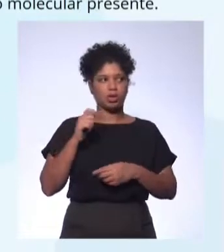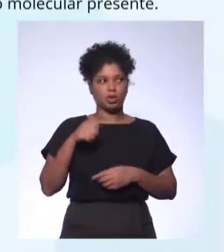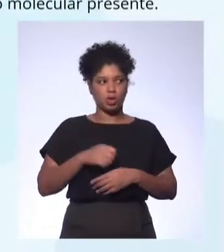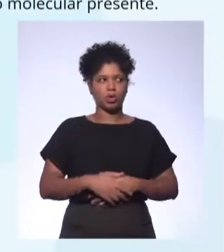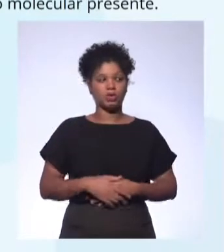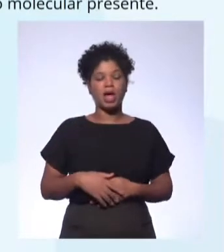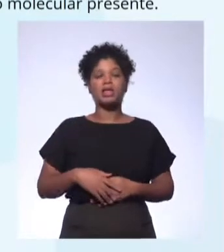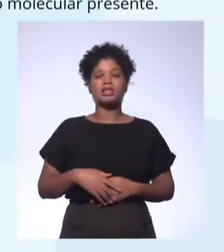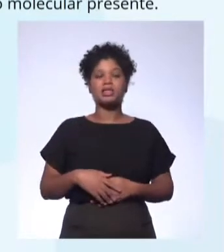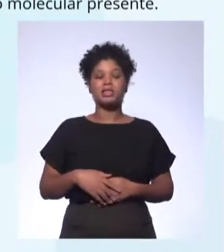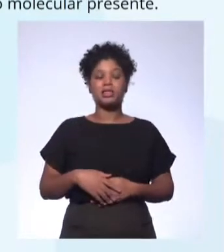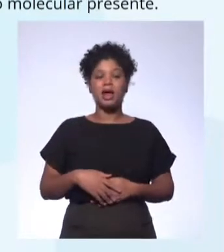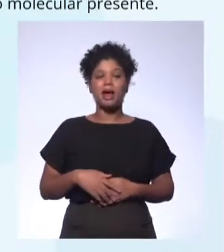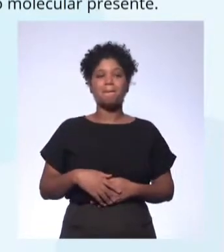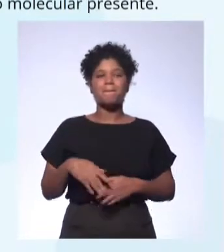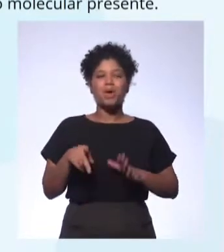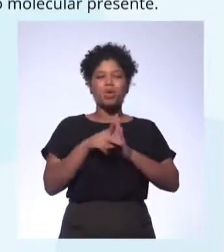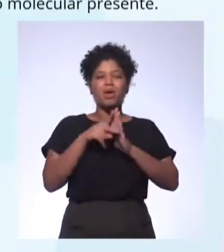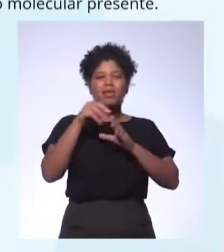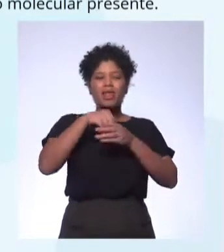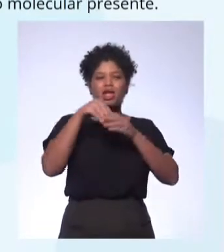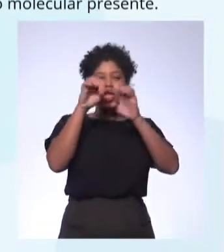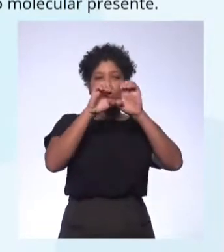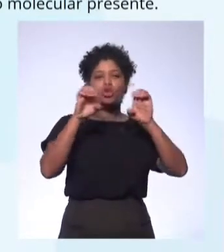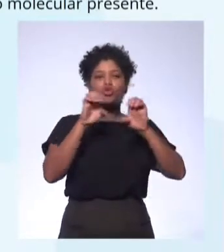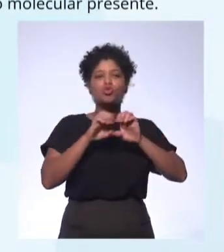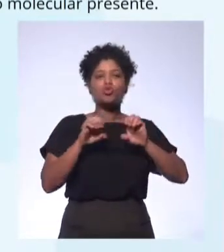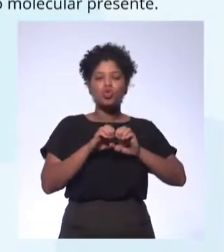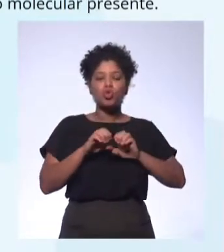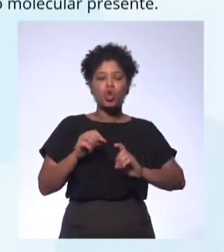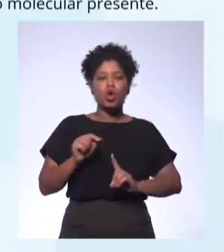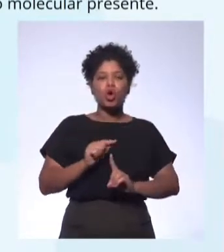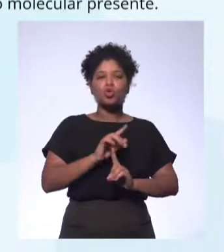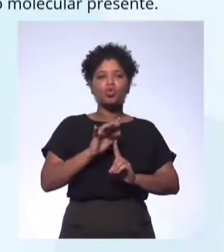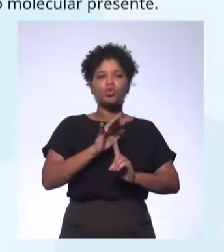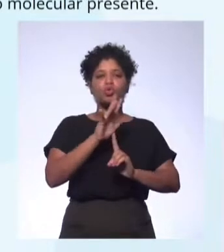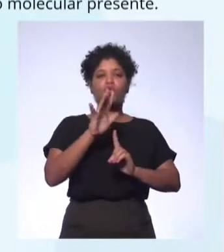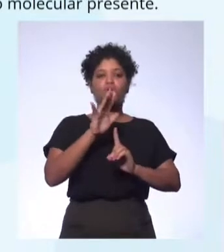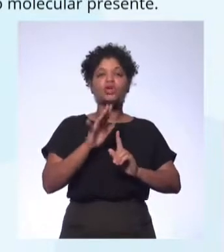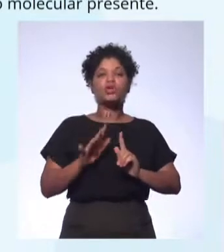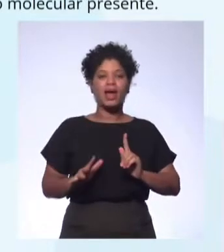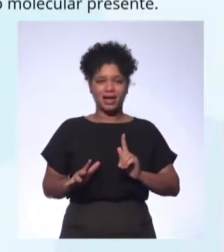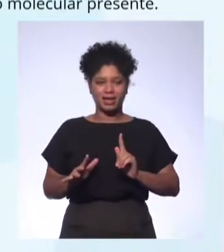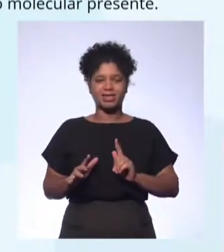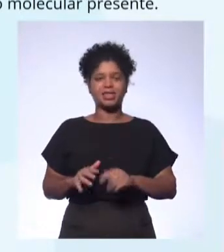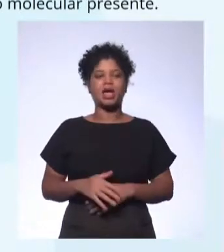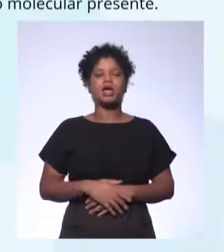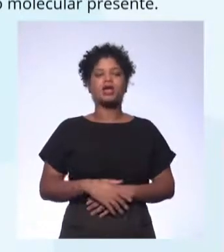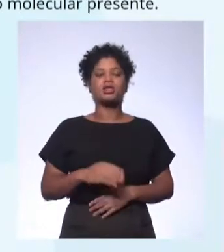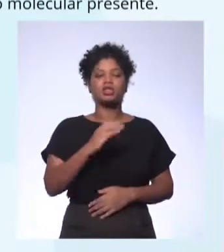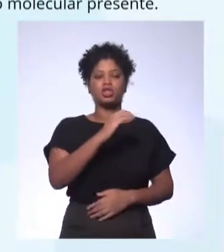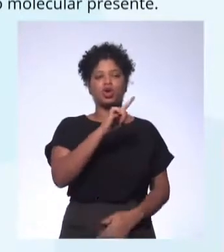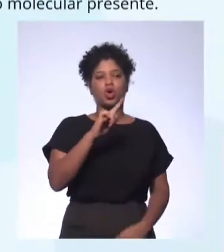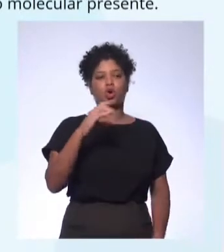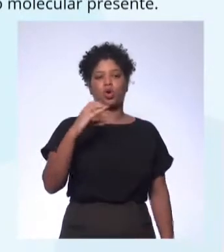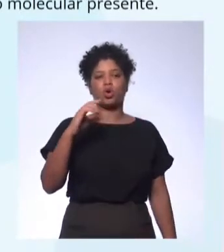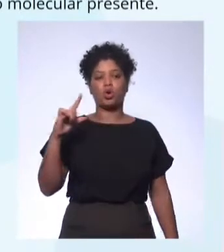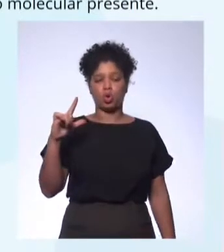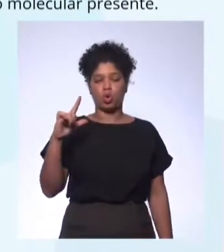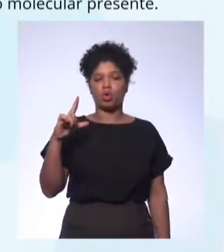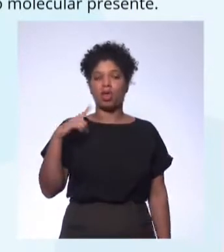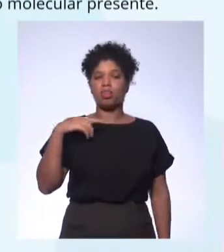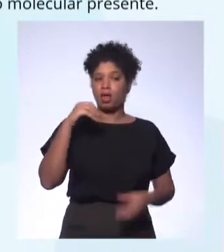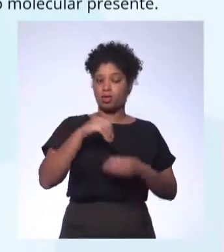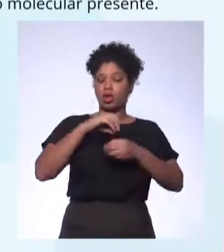tenho e estrutural do gás de cloro o que que acontece essa molécula aqui